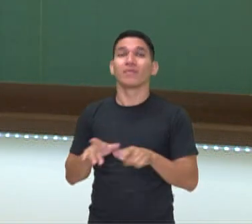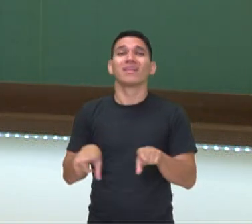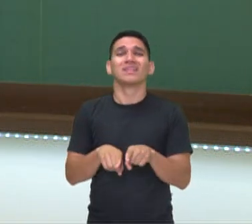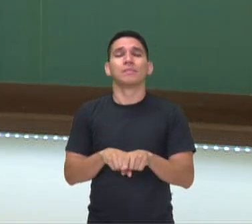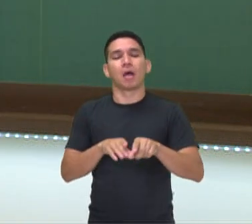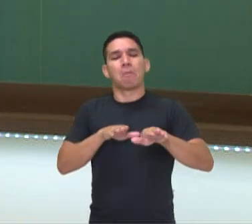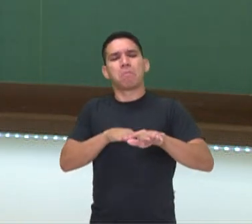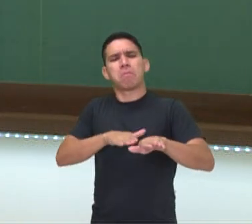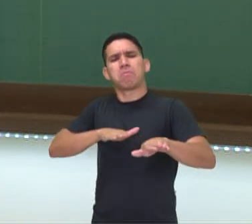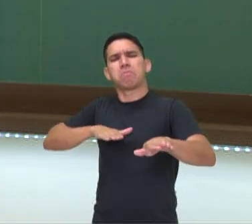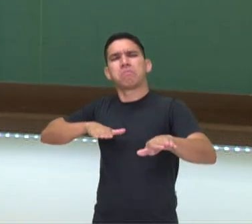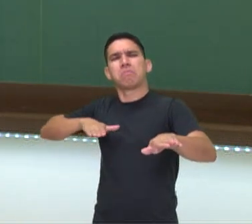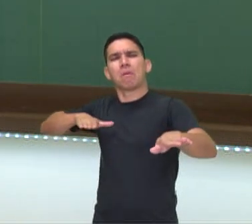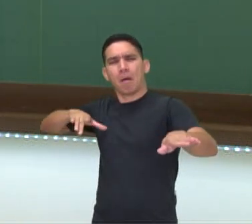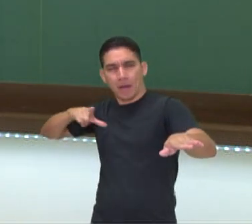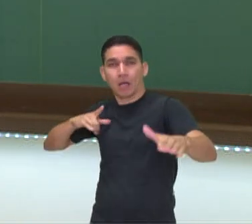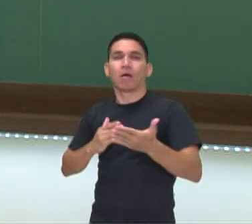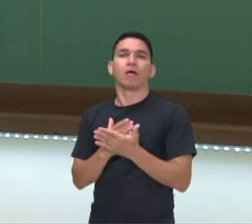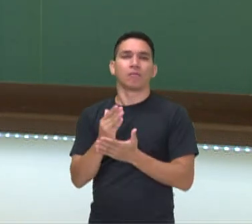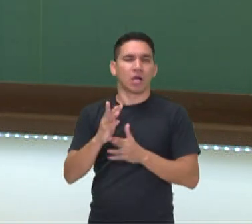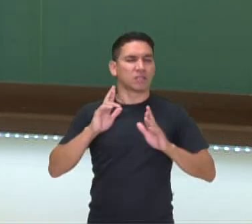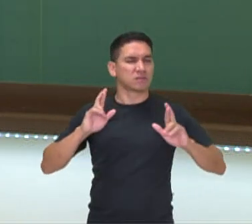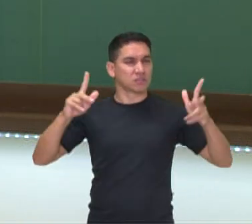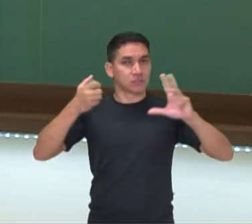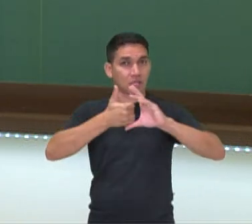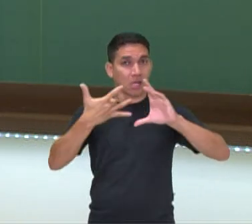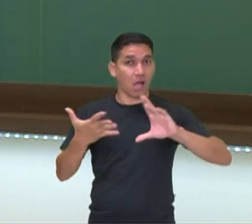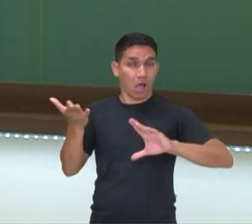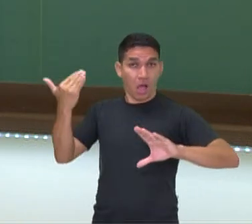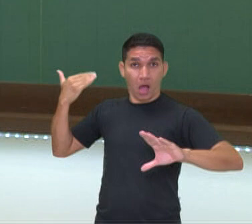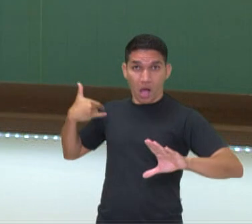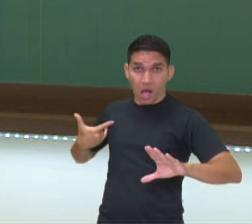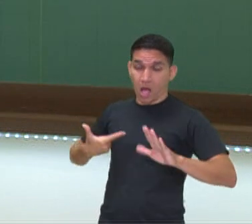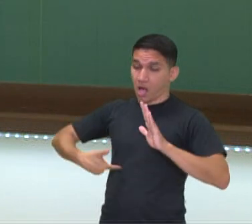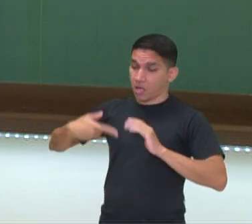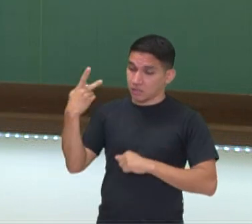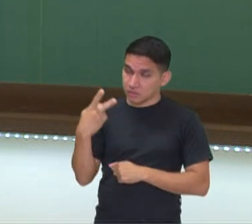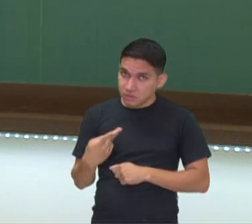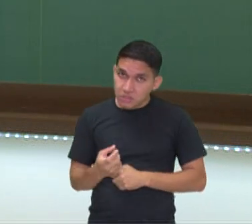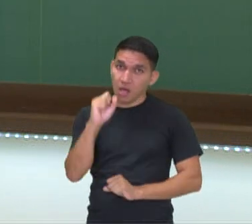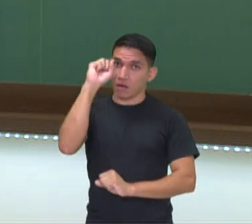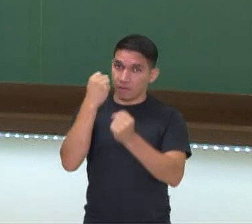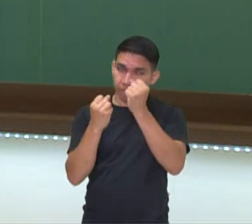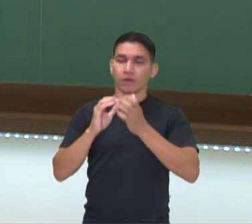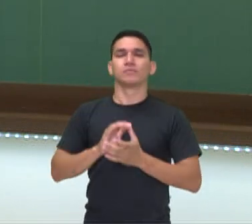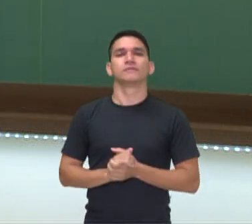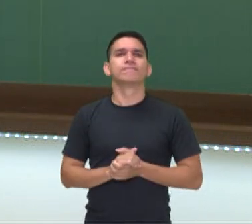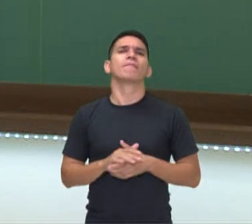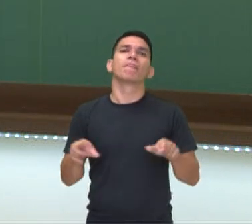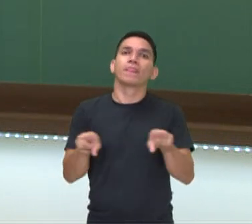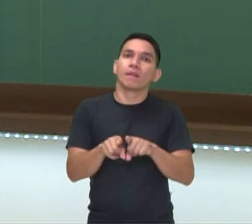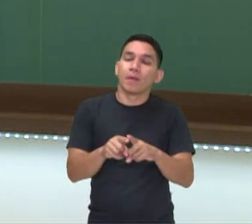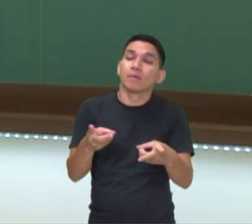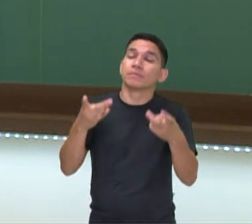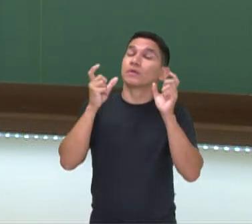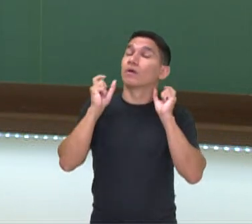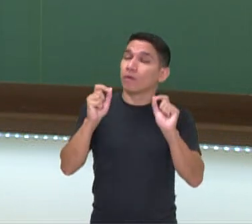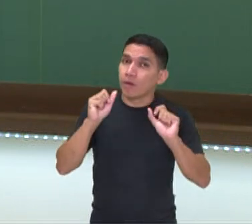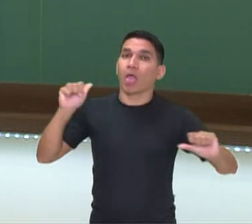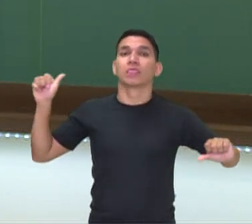trânsito estar apresentando características diferentes do que anterior à instalação dessa fábrica, nós também temos o